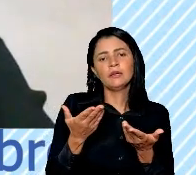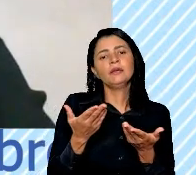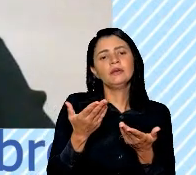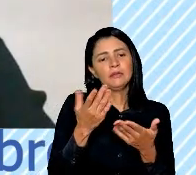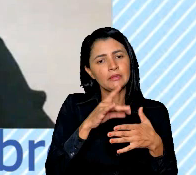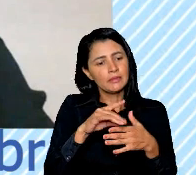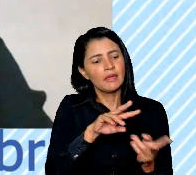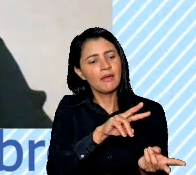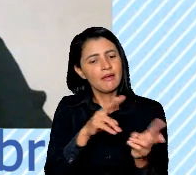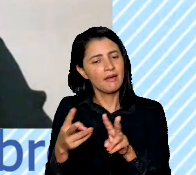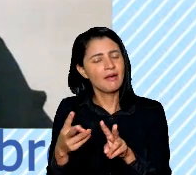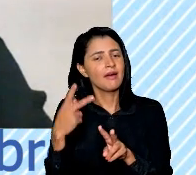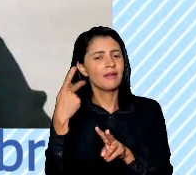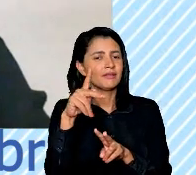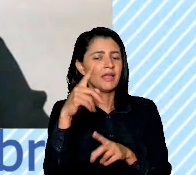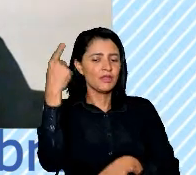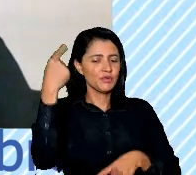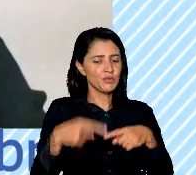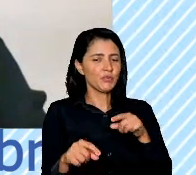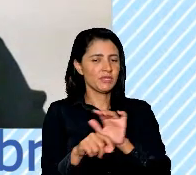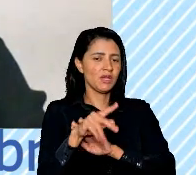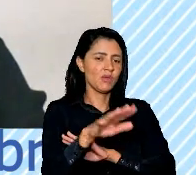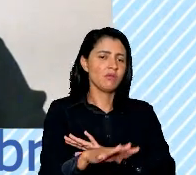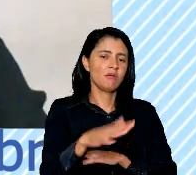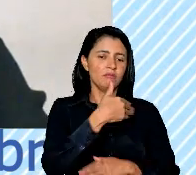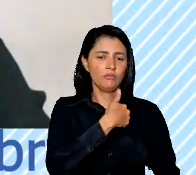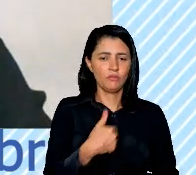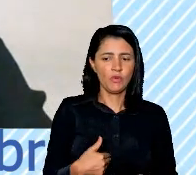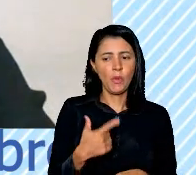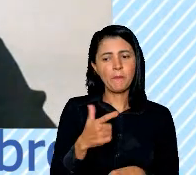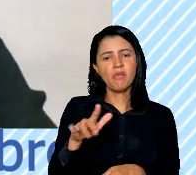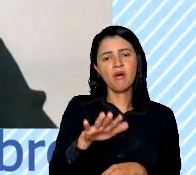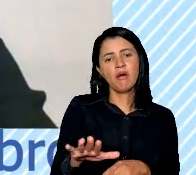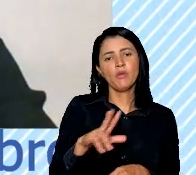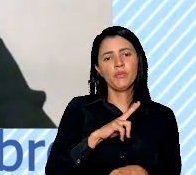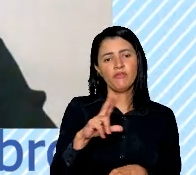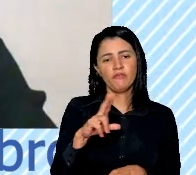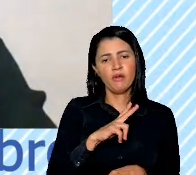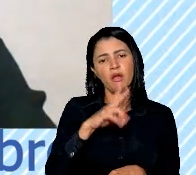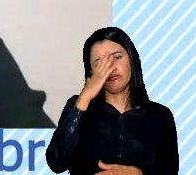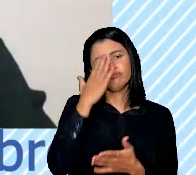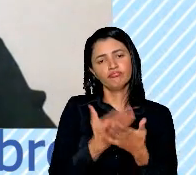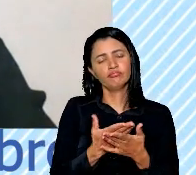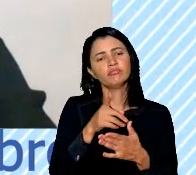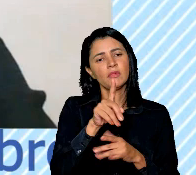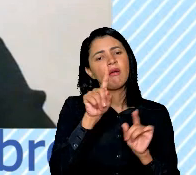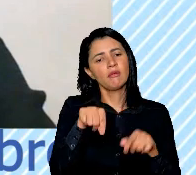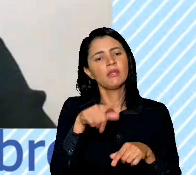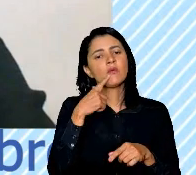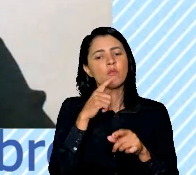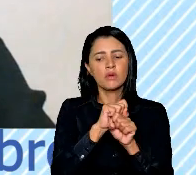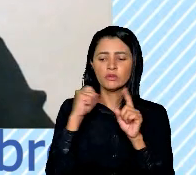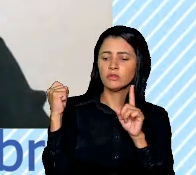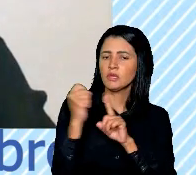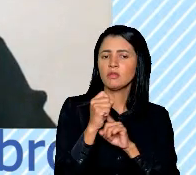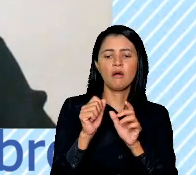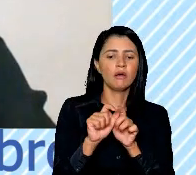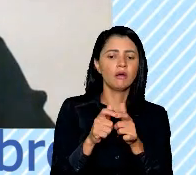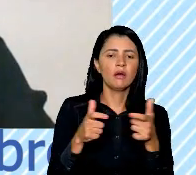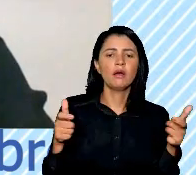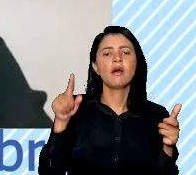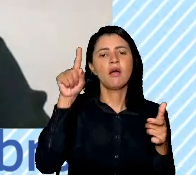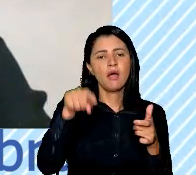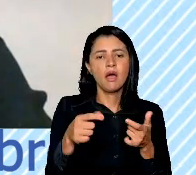transpostas da discussão no âmbito público para o âmbito privado, e eu acho que é assim que uma sociedade cresce, é assim que os